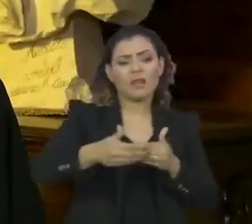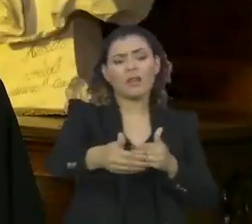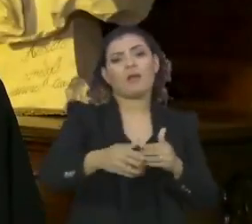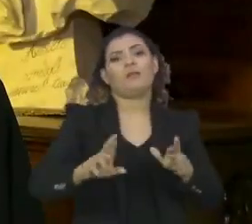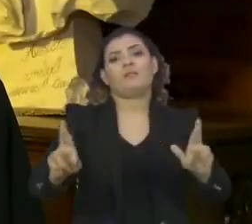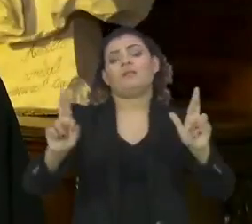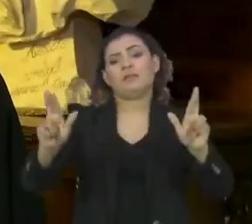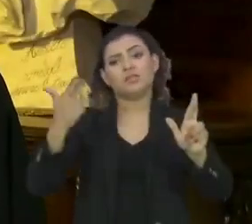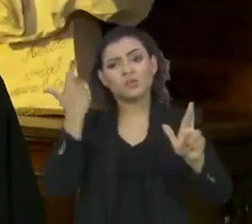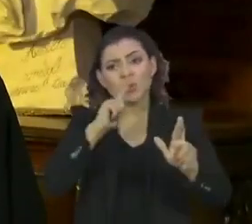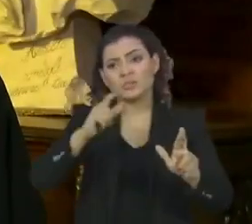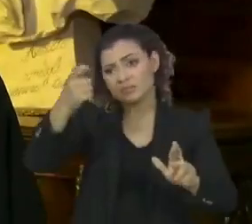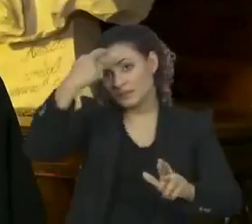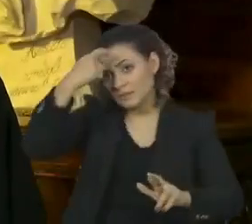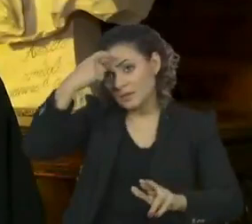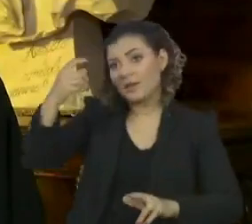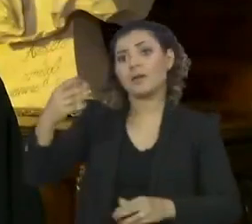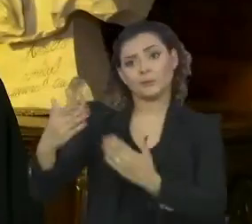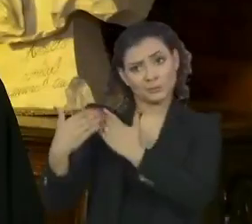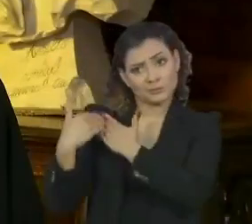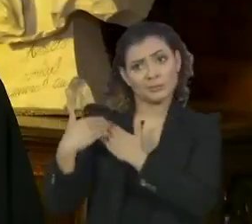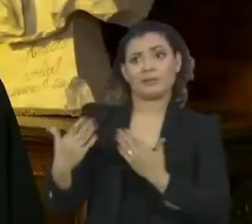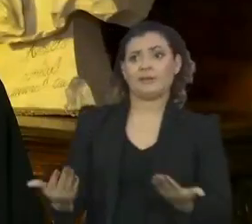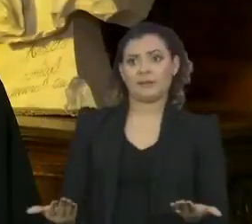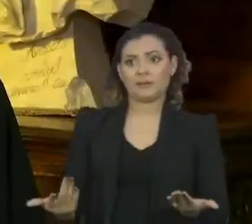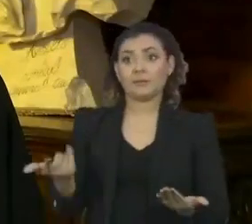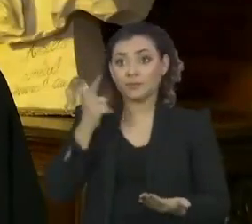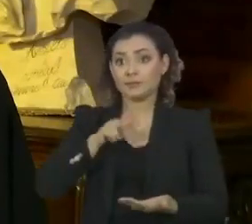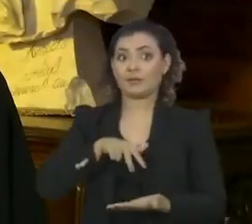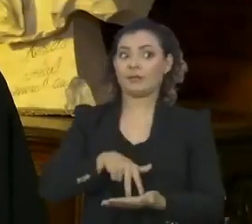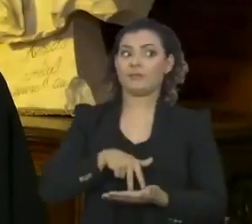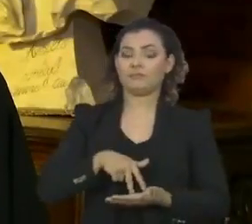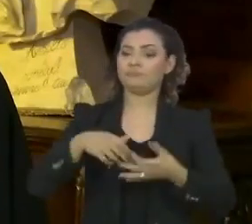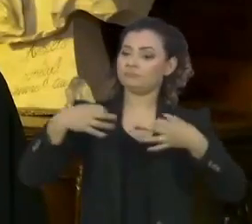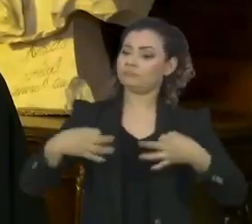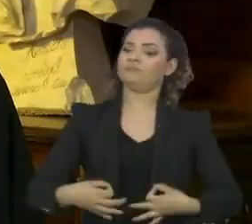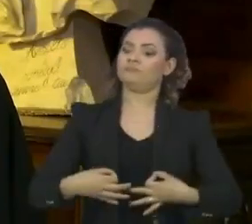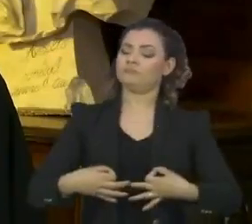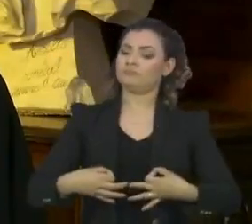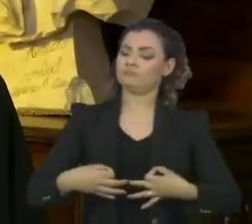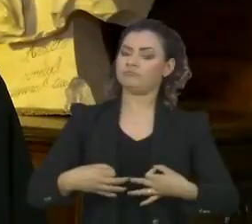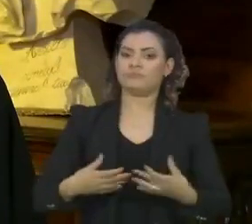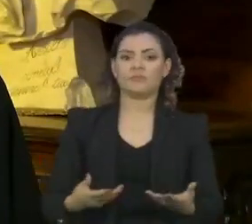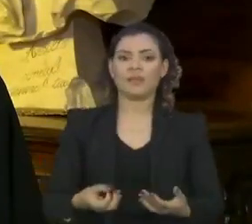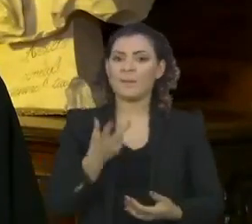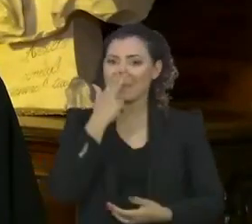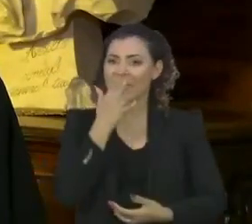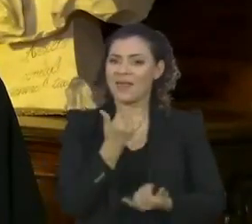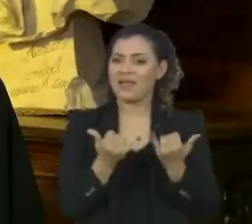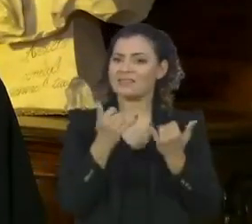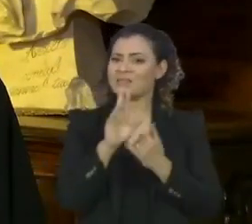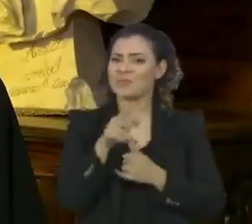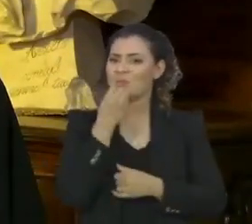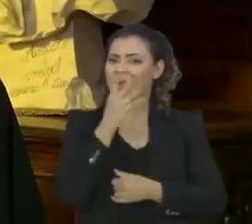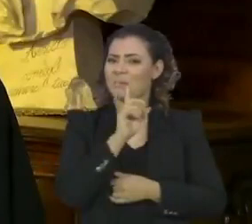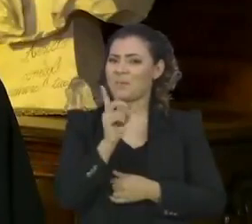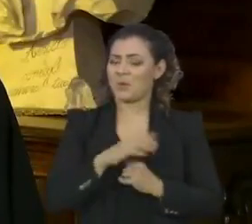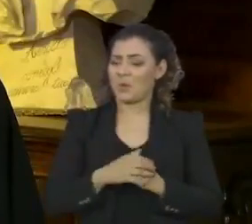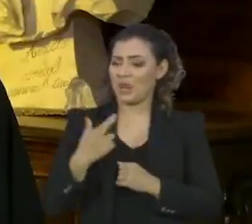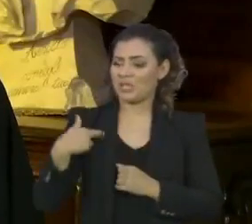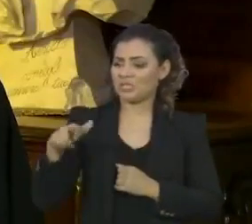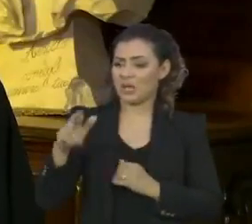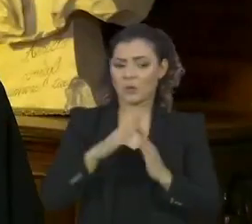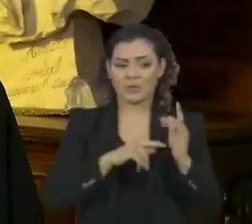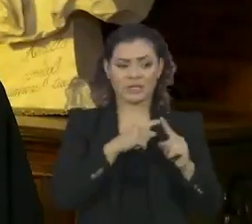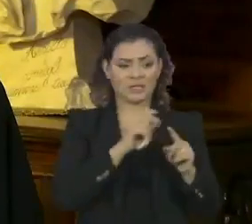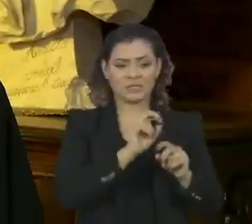pouco mais de juízo e coloquemos os pés no chão, porque me parece que isso não é bom, não só para a religião, para a igreja,